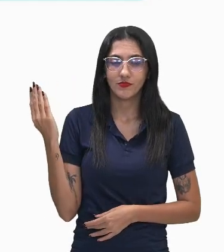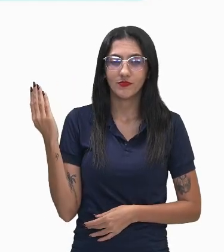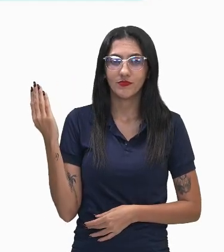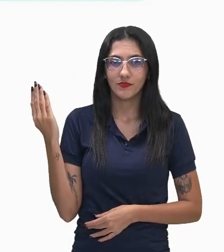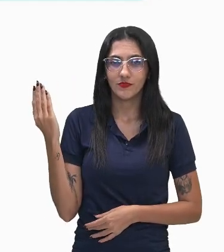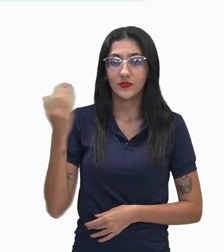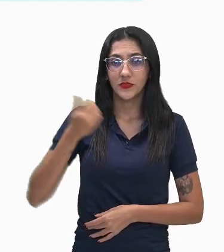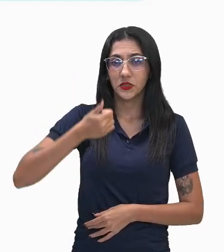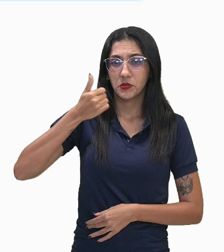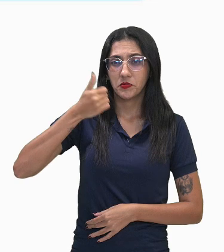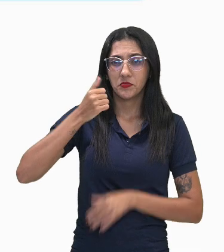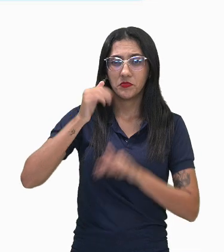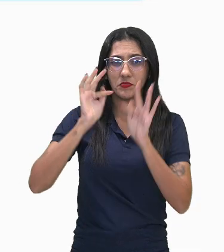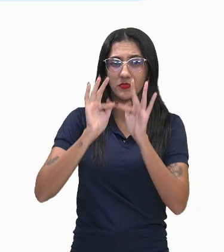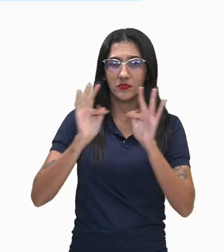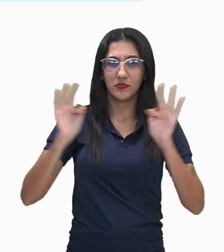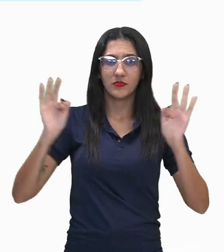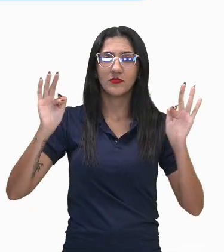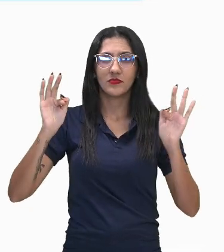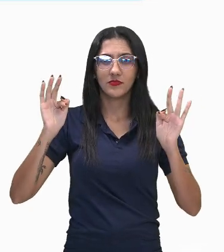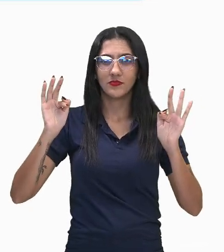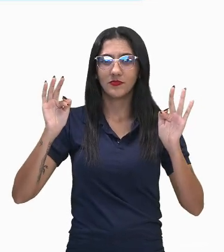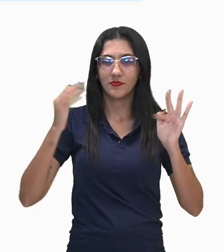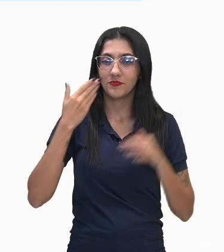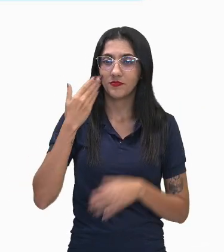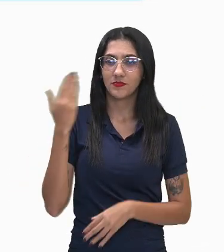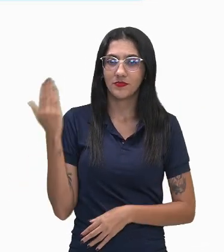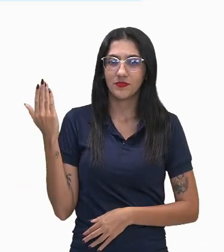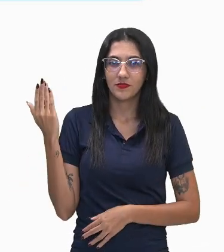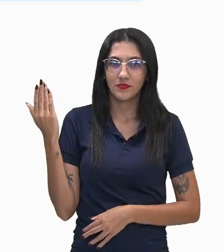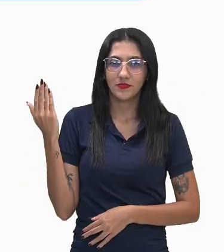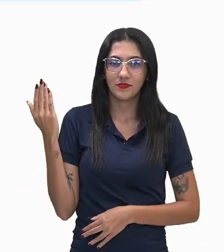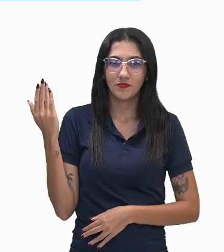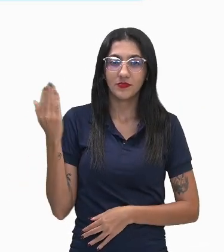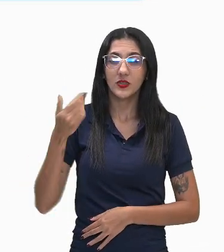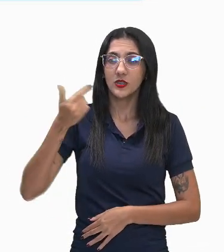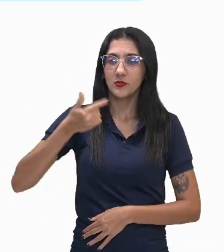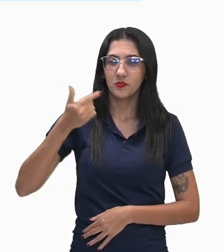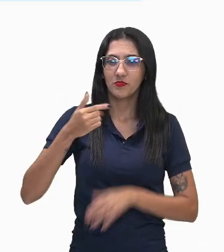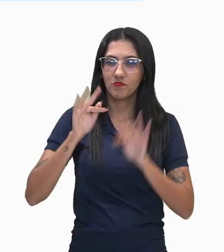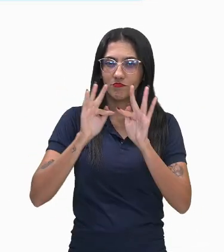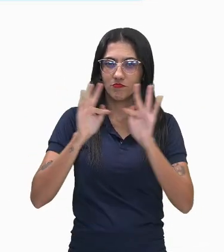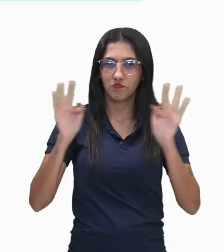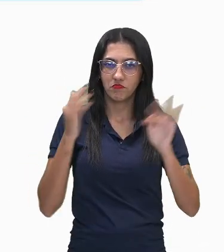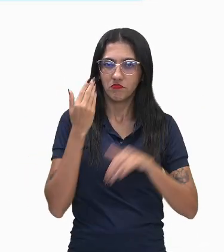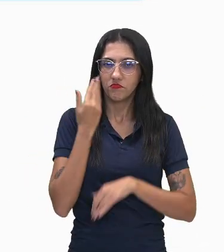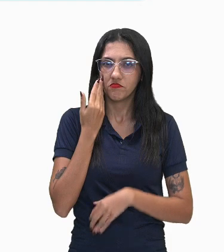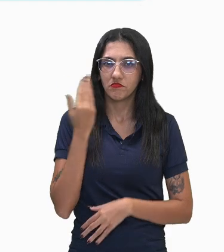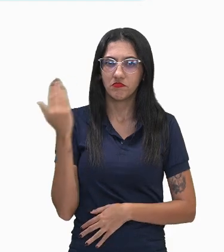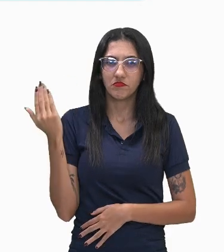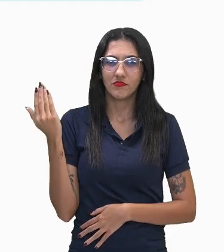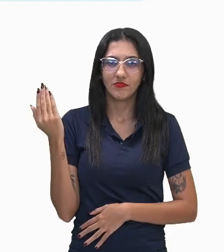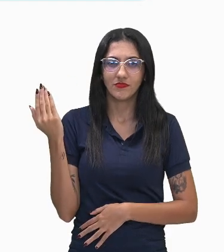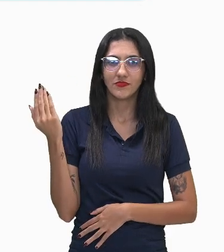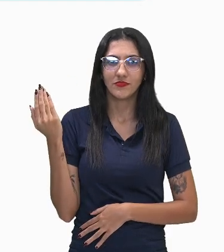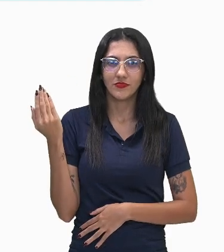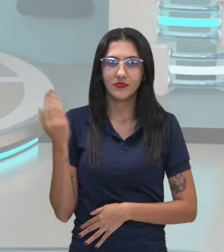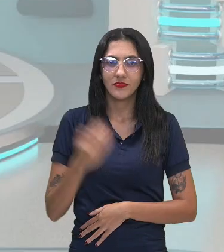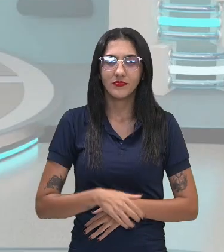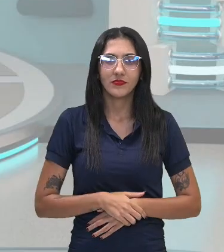Ela foi uma médica e uma vencedora. Ela foi uma médica, uma